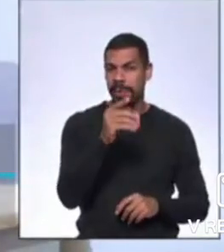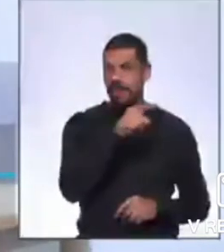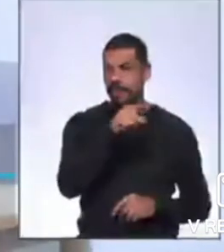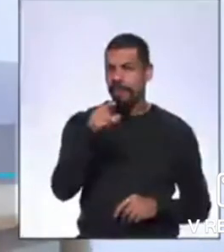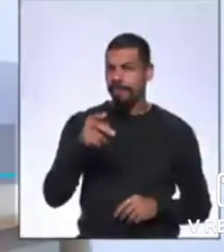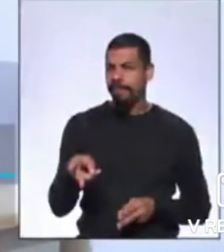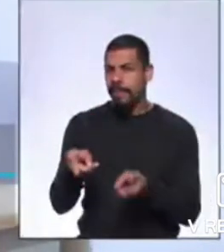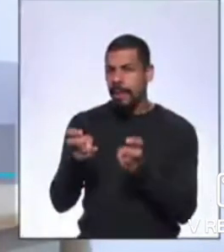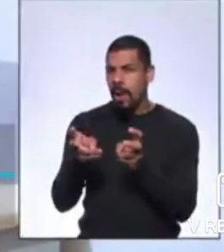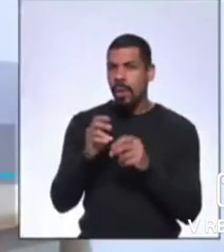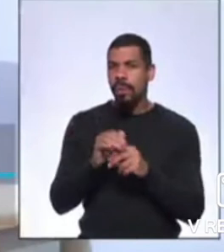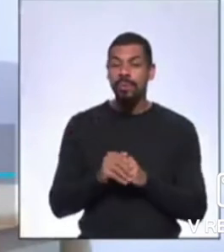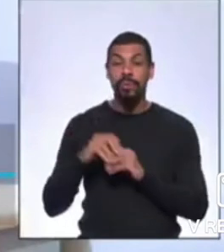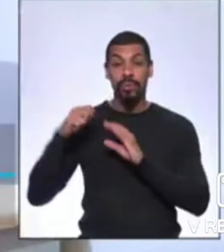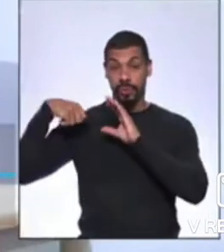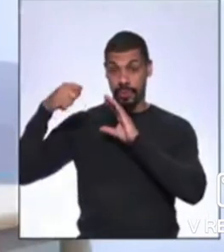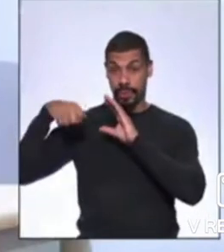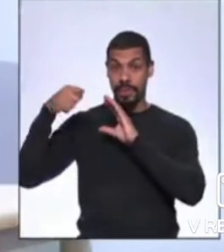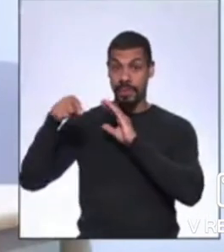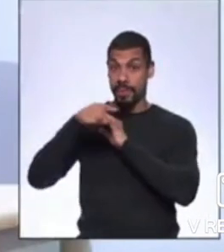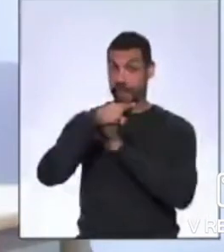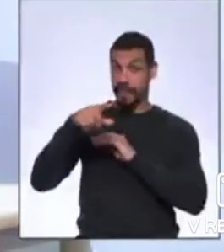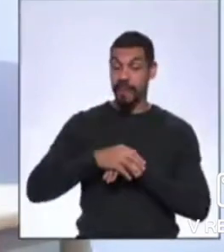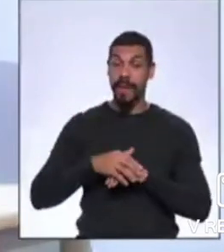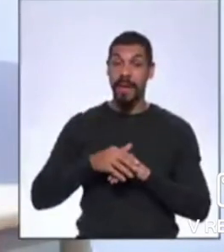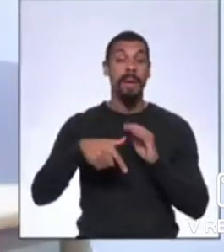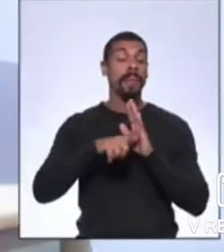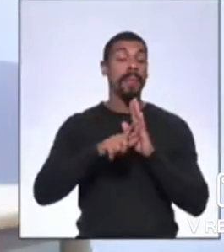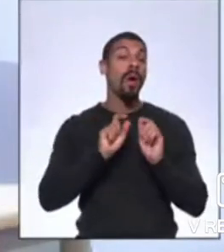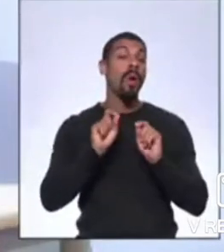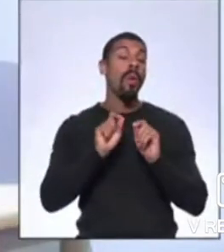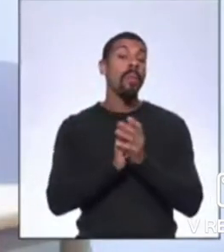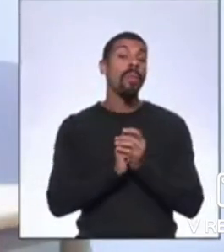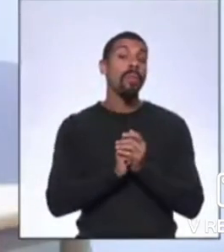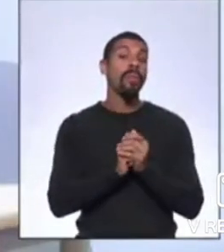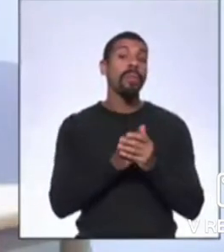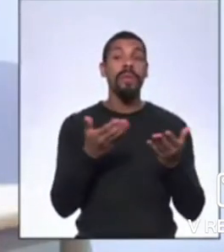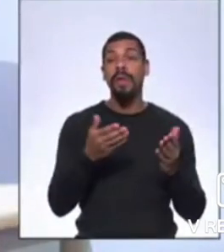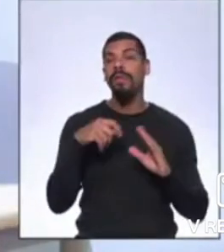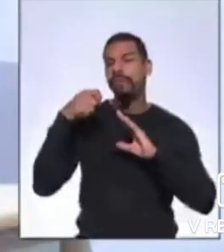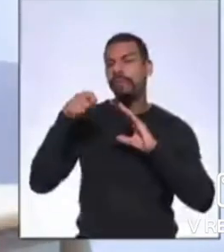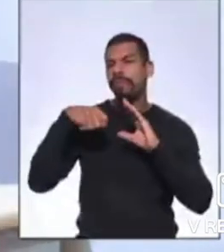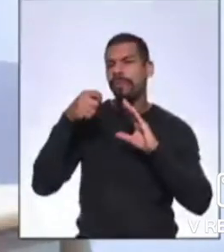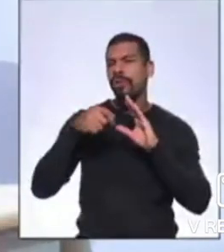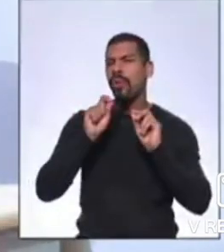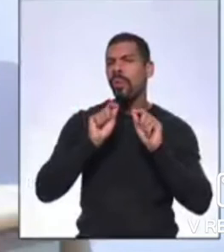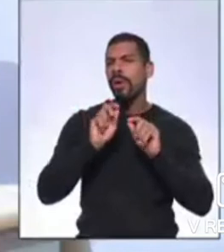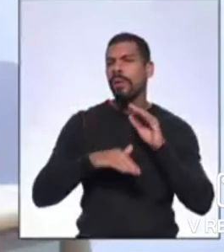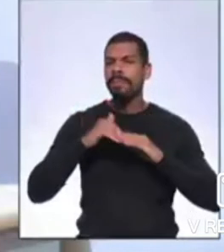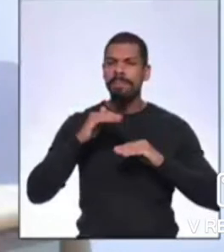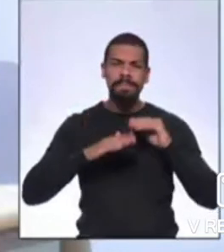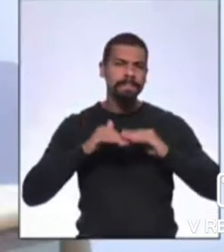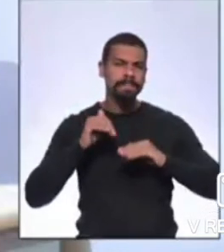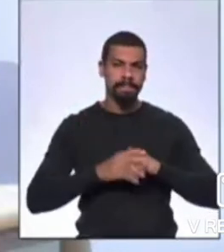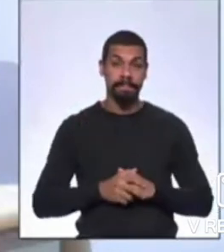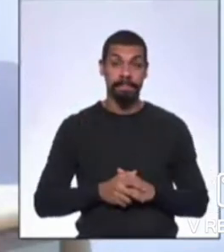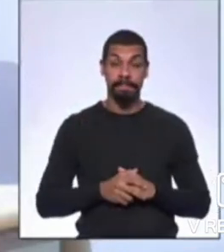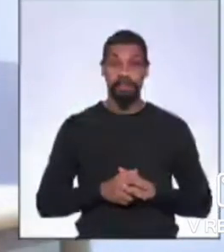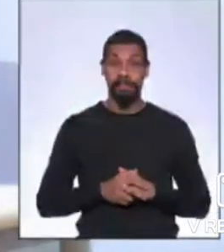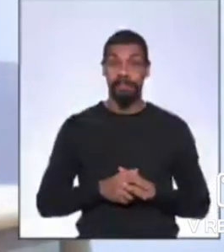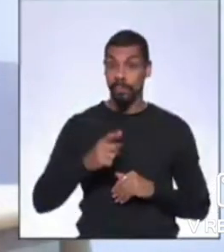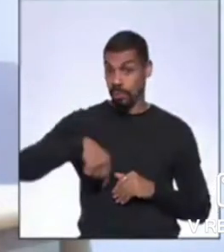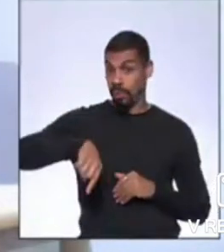observarem um vídeo que eu vou passar para vocês. Mas para isso, eu vou ler o que que nós utilizamos nesse vídeo, tá ok? Qual foram os materiais dos